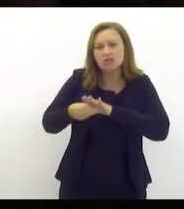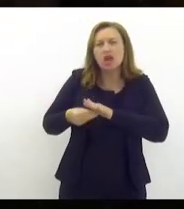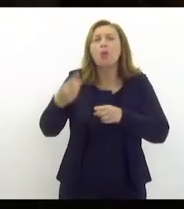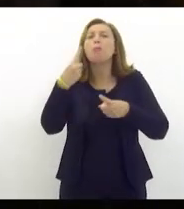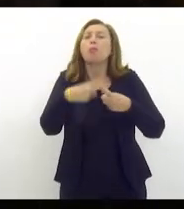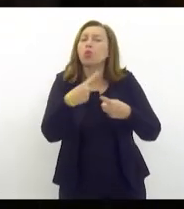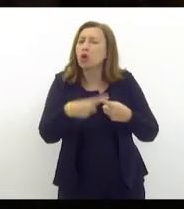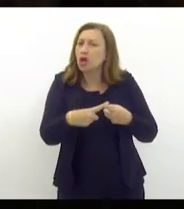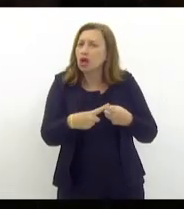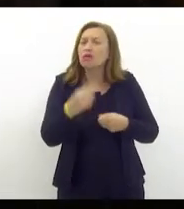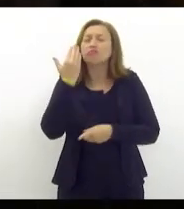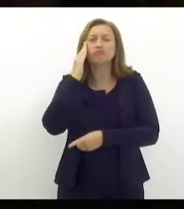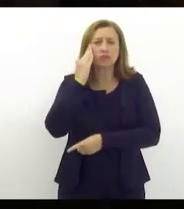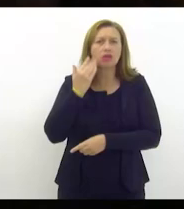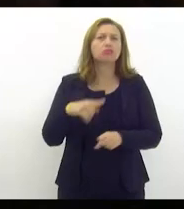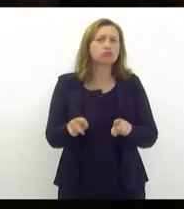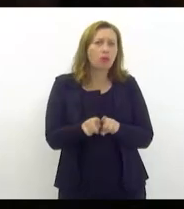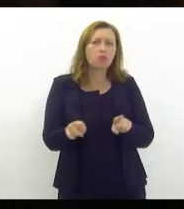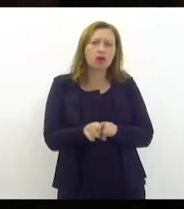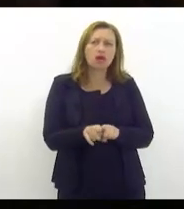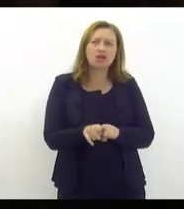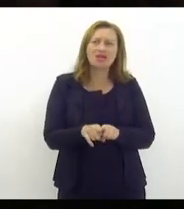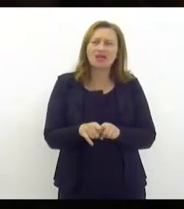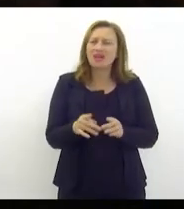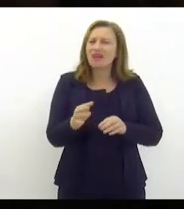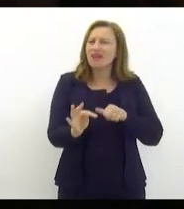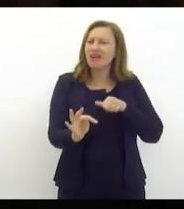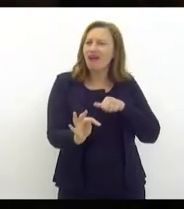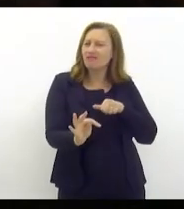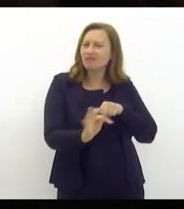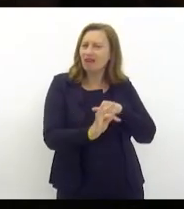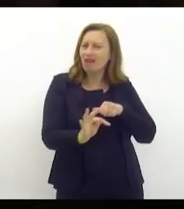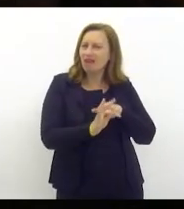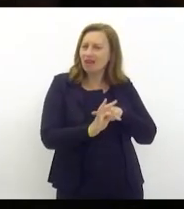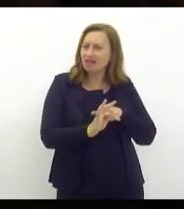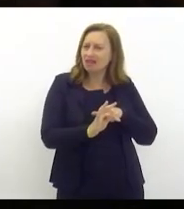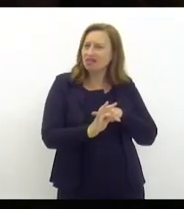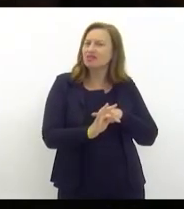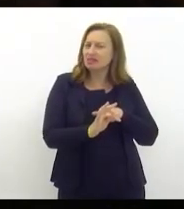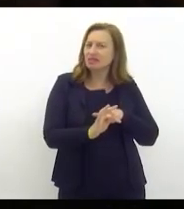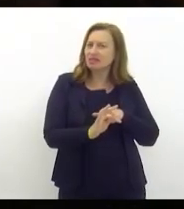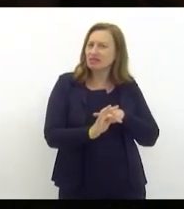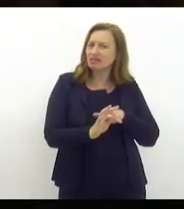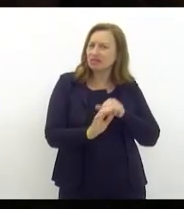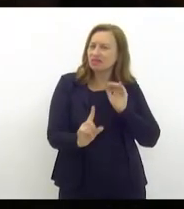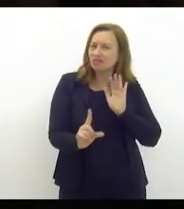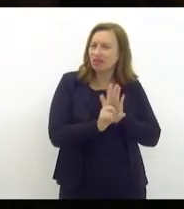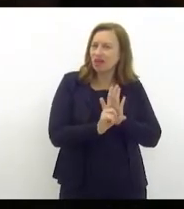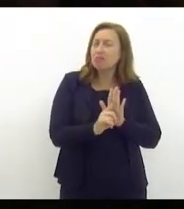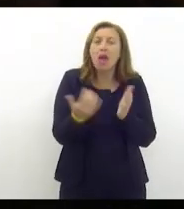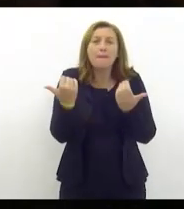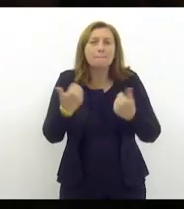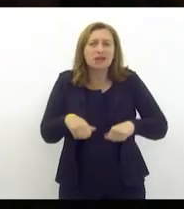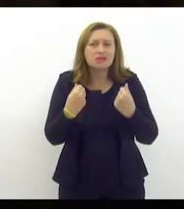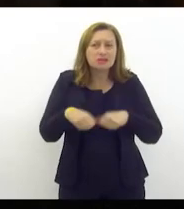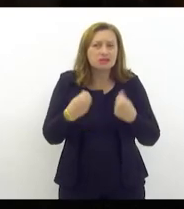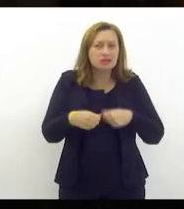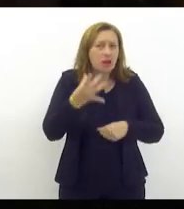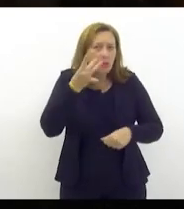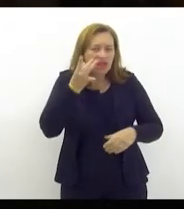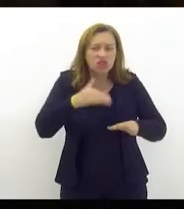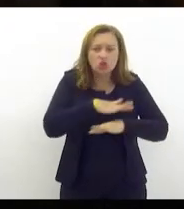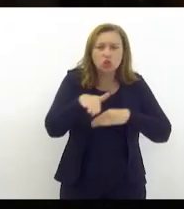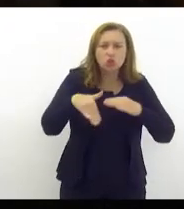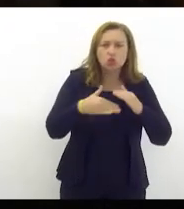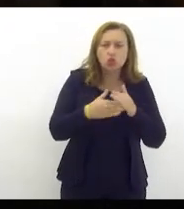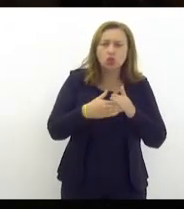também entendo que a técnica legislativa, né, precisa estar presente em todos os